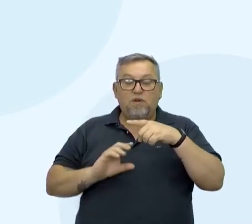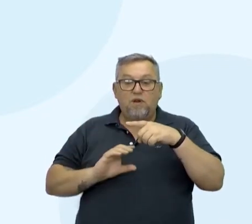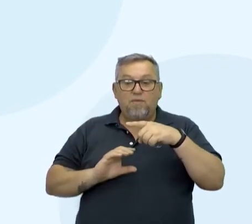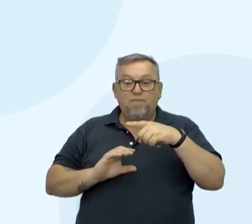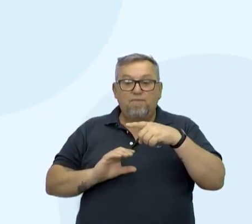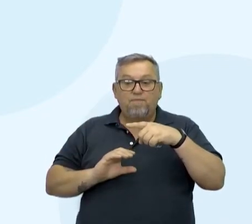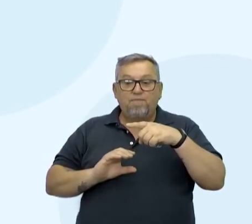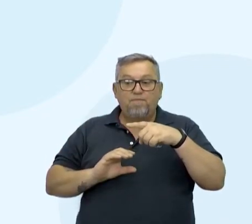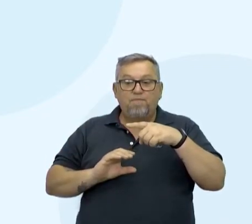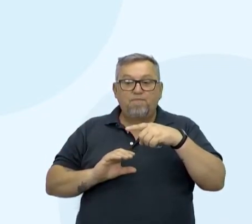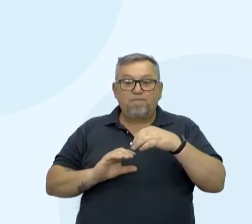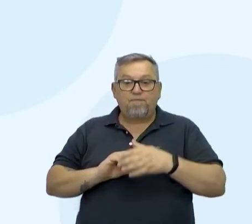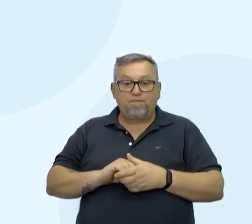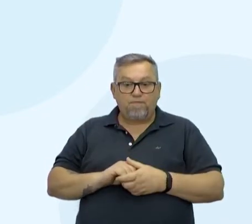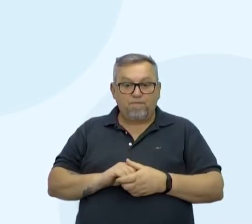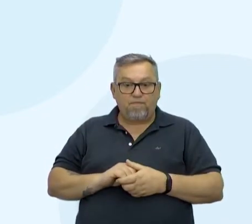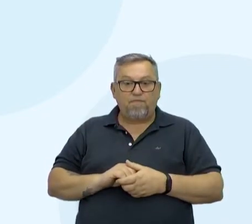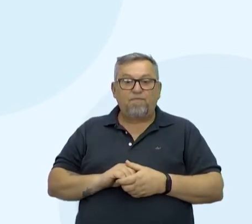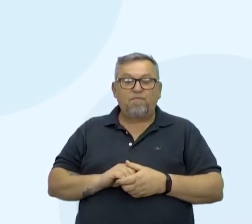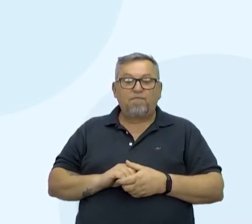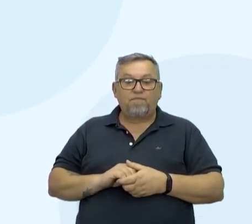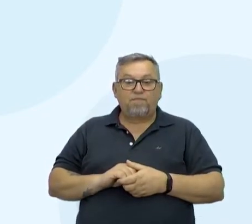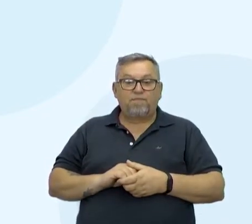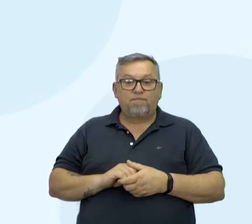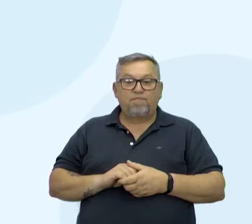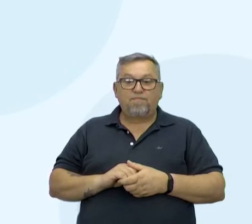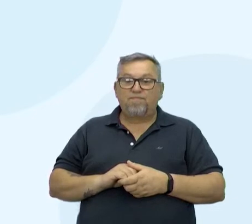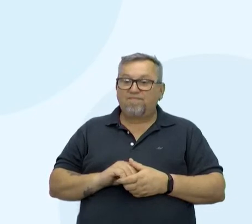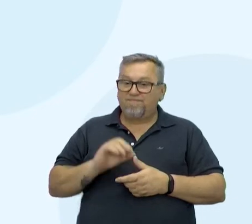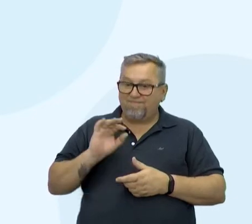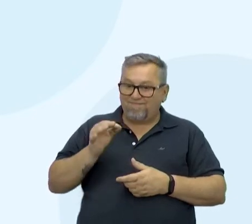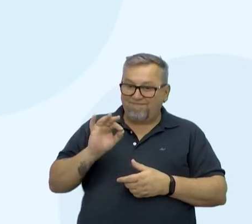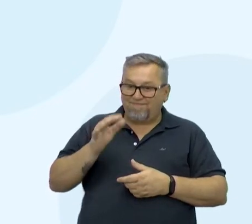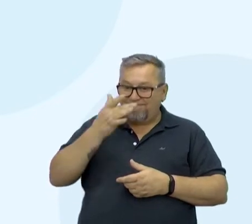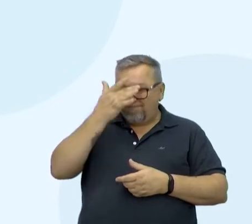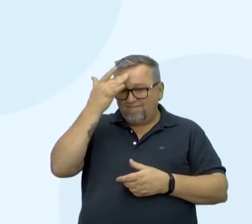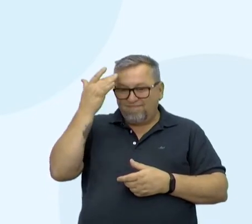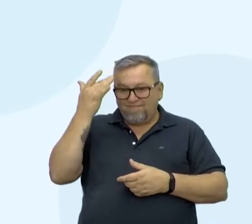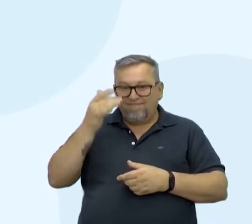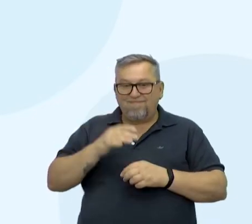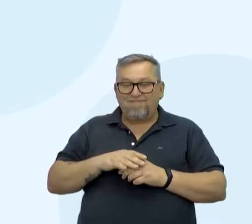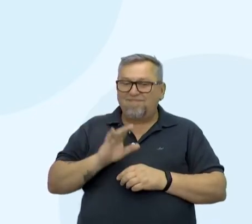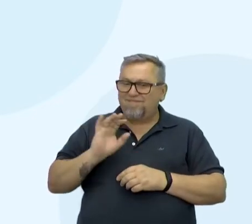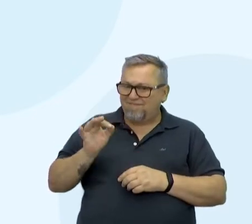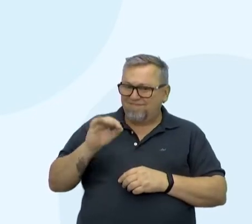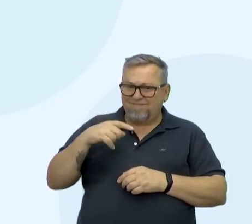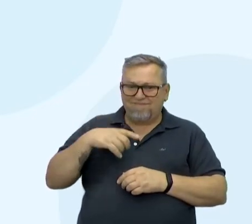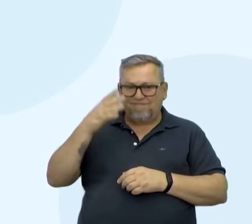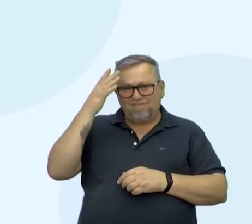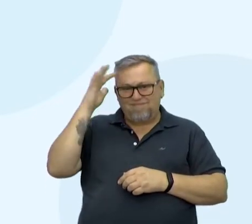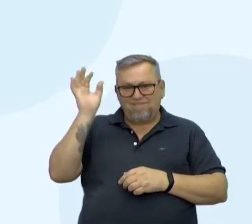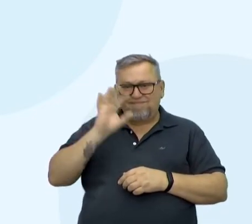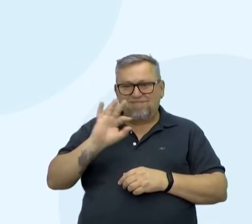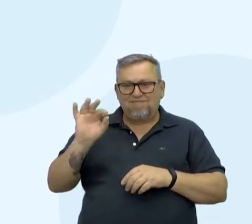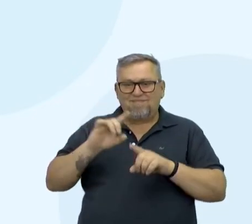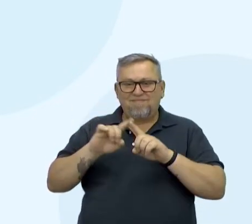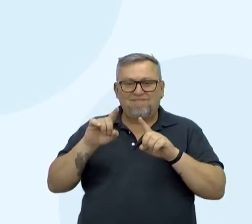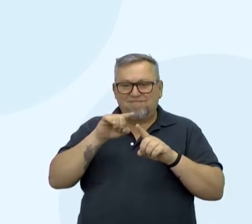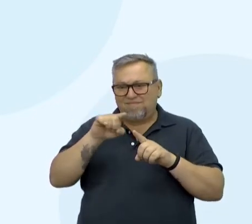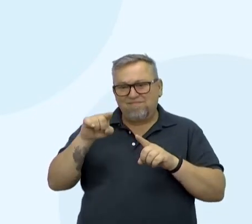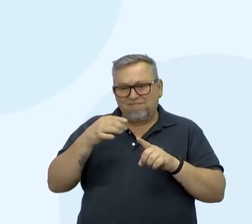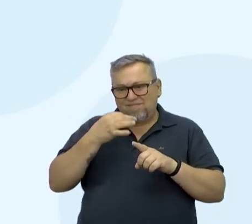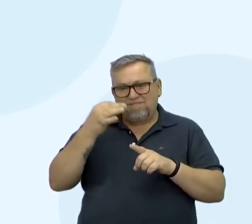pela velocidade da luz. Certo, pessoal? É isso aí. Então, pressão